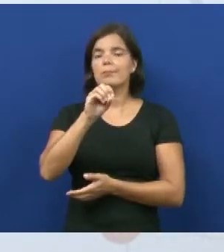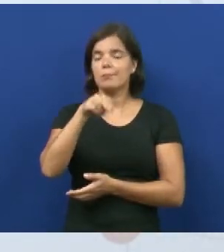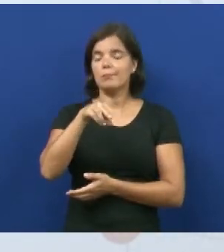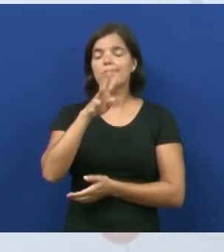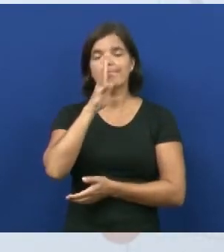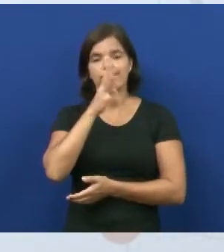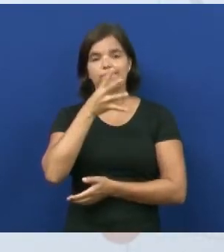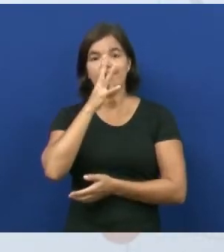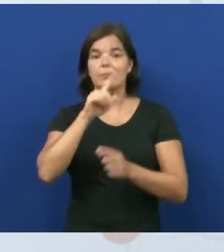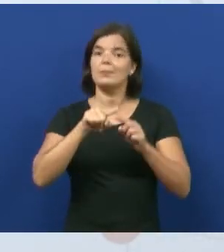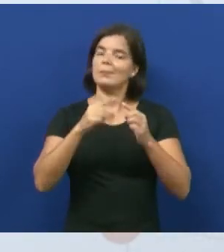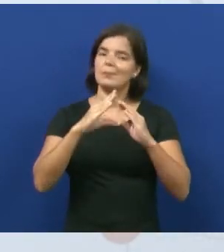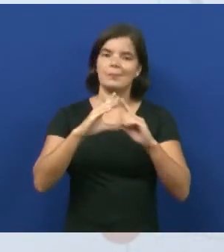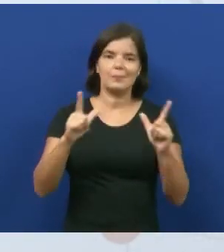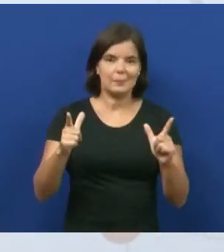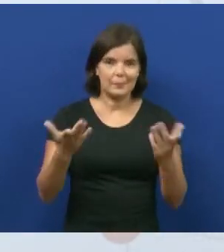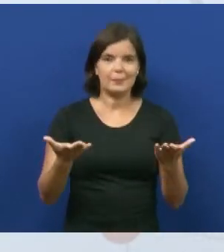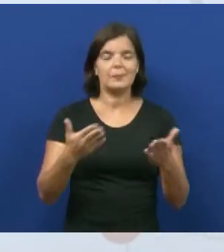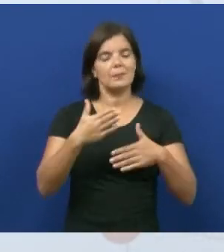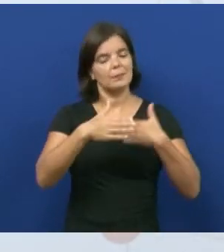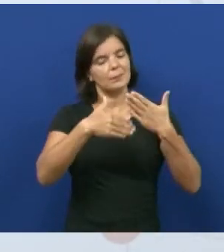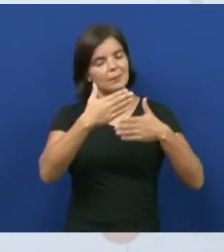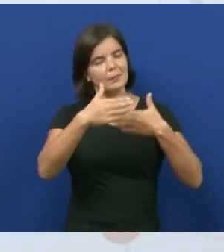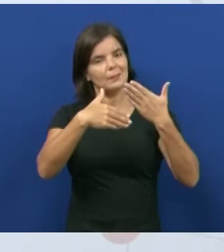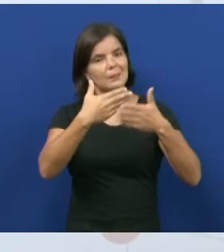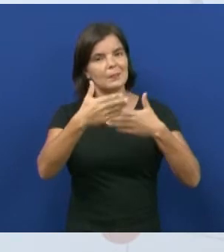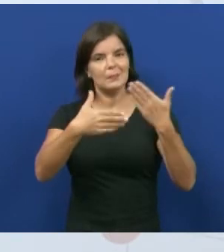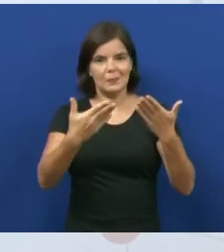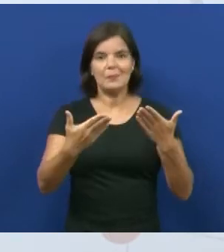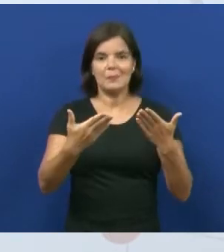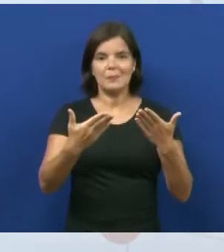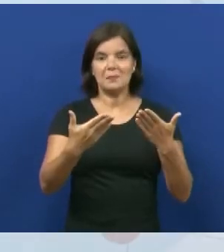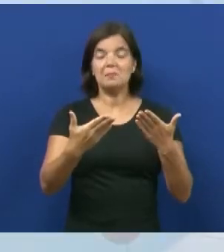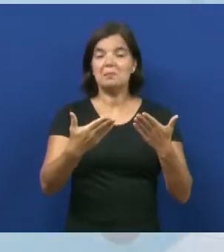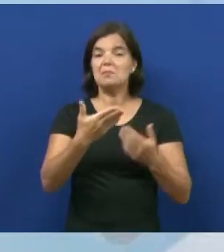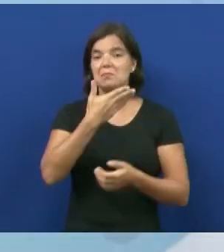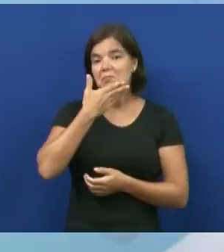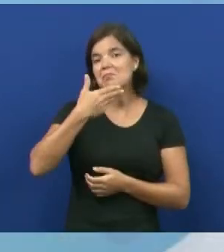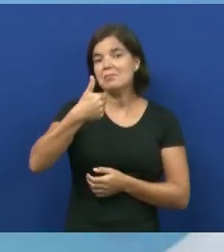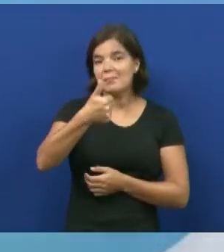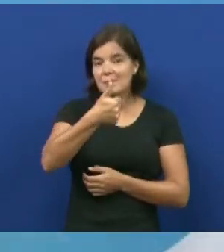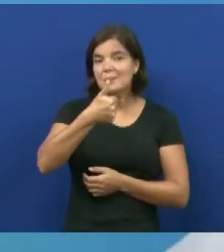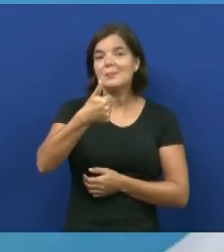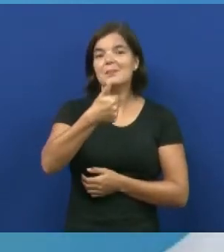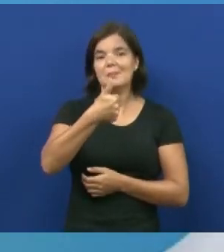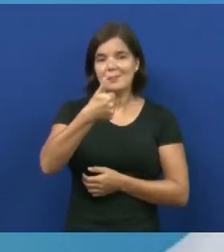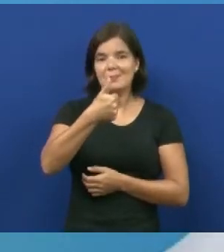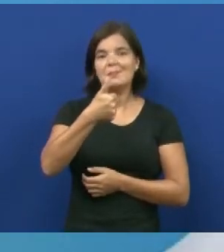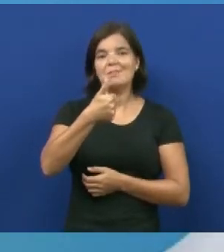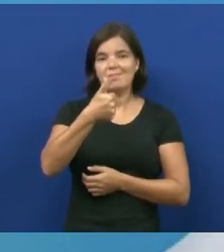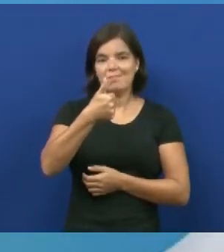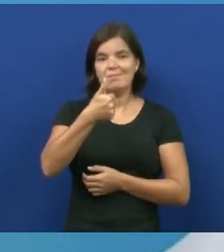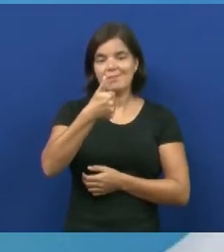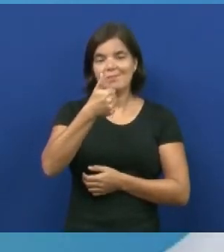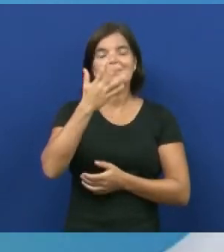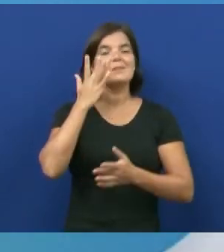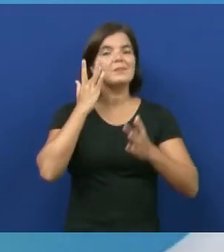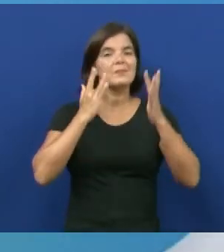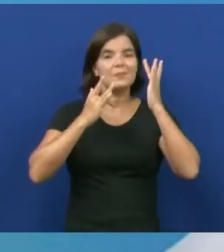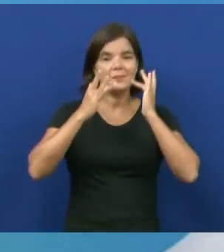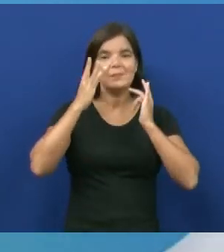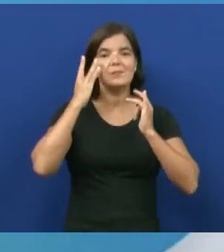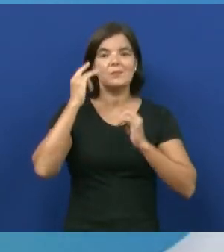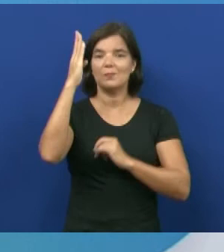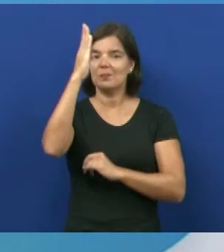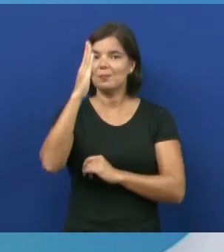criticado, mas claro que com o tempo ele passou a ser aclamado. E hoje é considerado uma das melhores peças